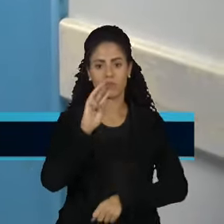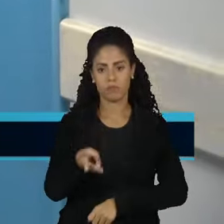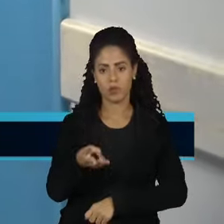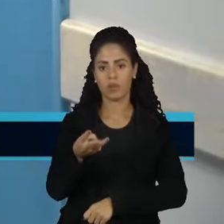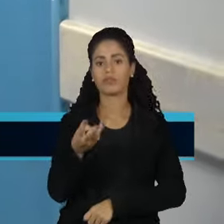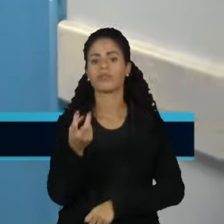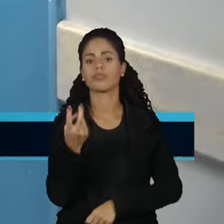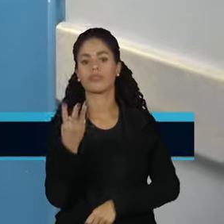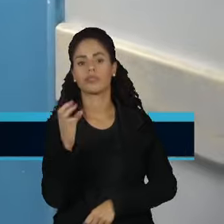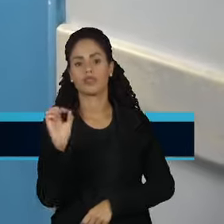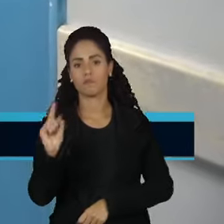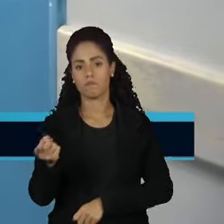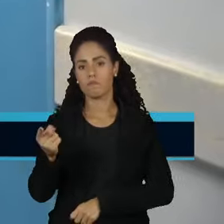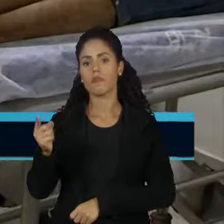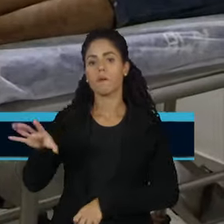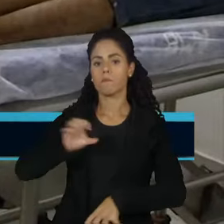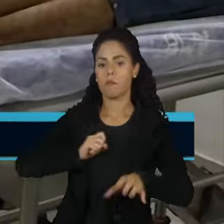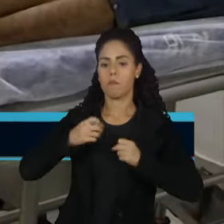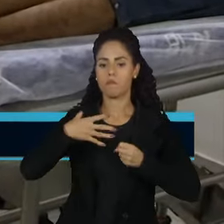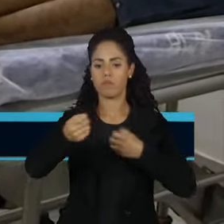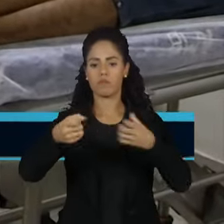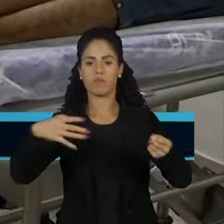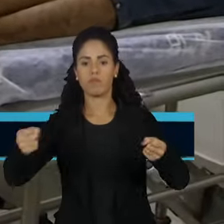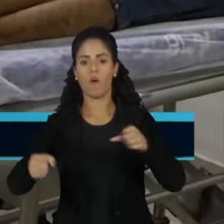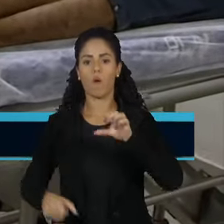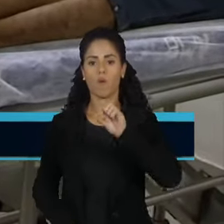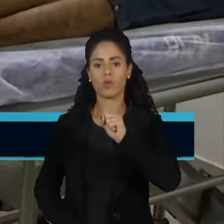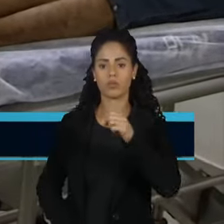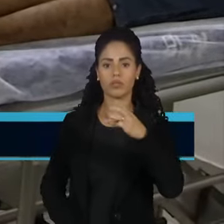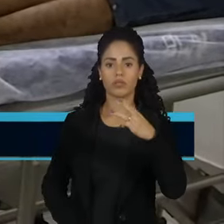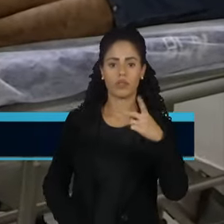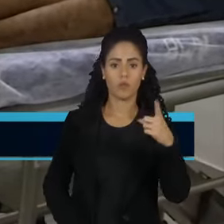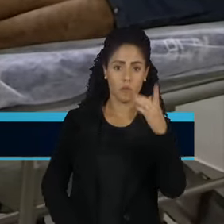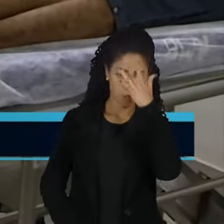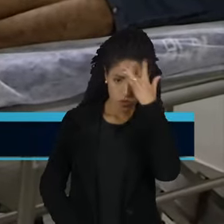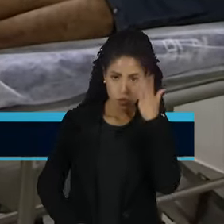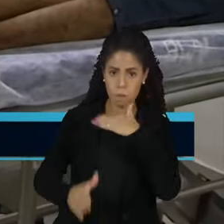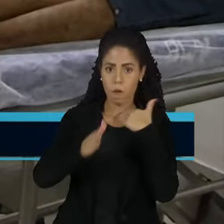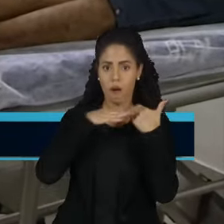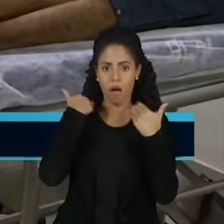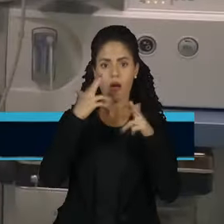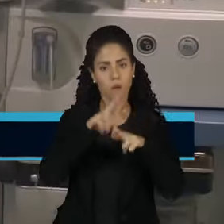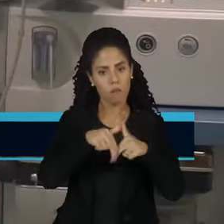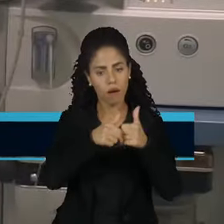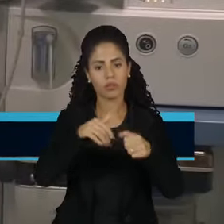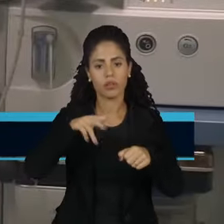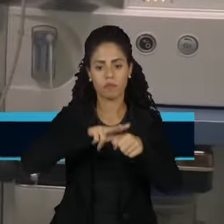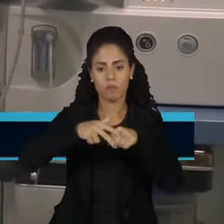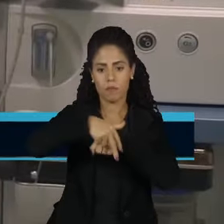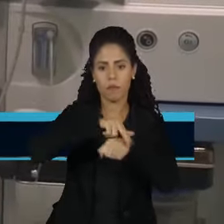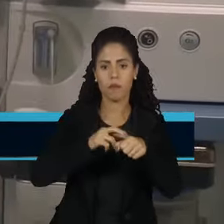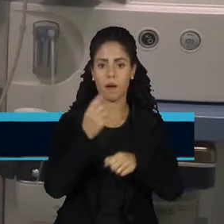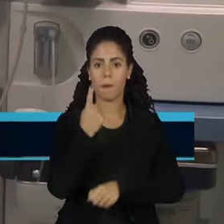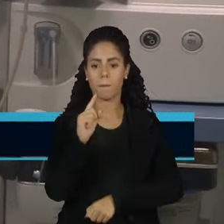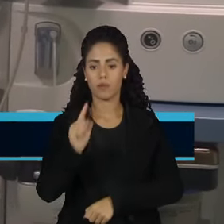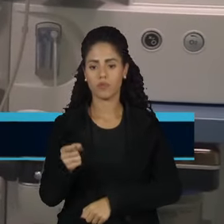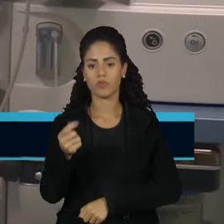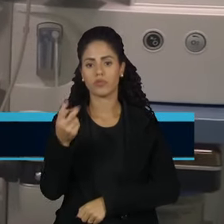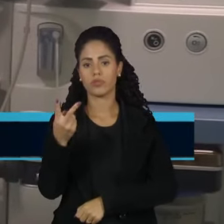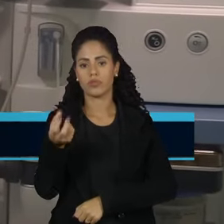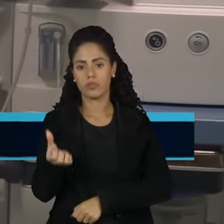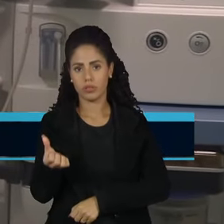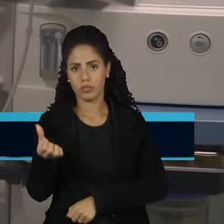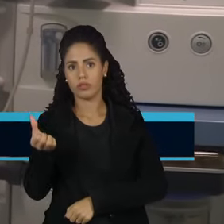300 mil casos prováveis. 831 pessoas morreram em decorrência da dengue e